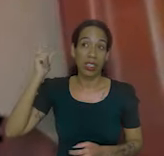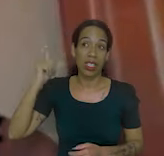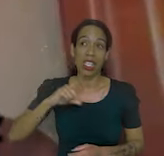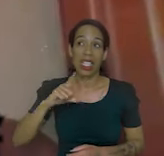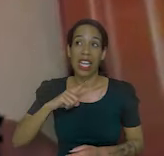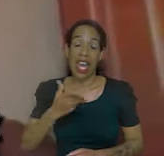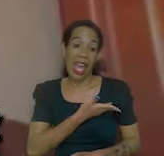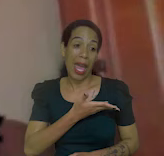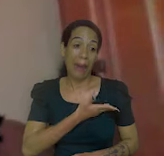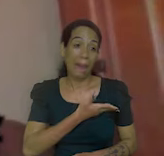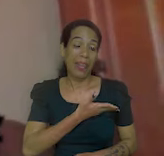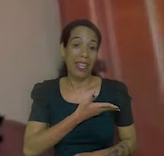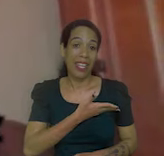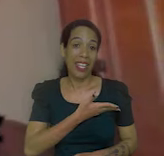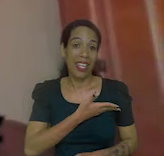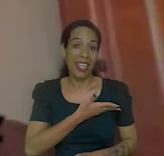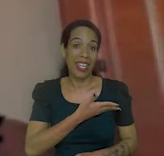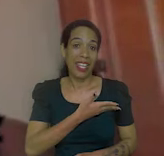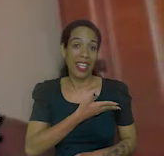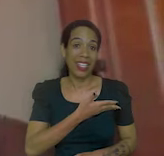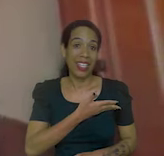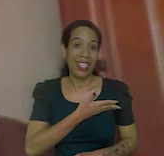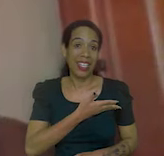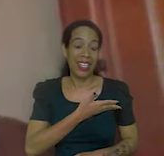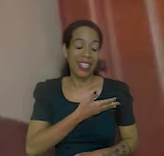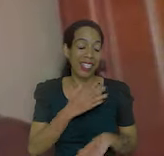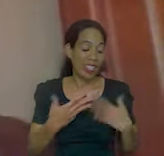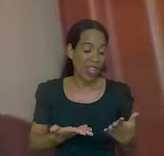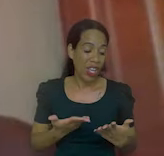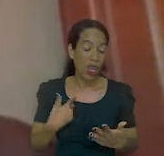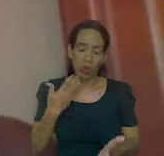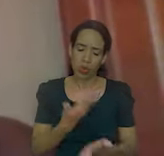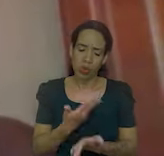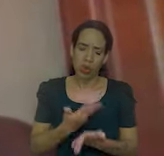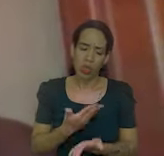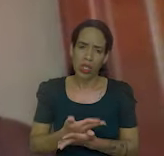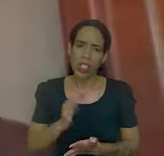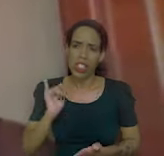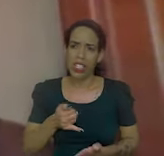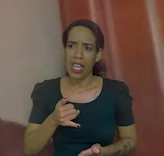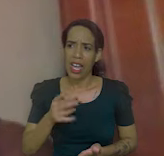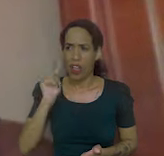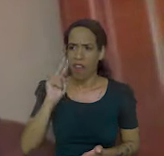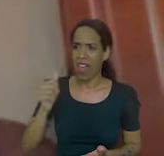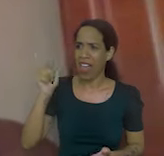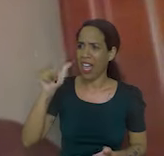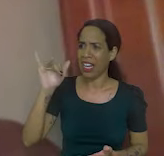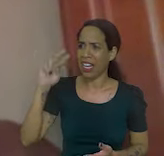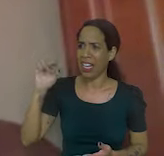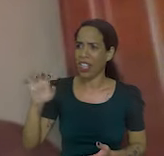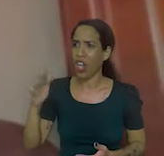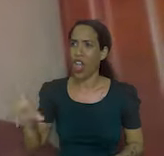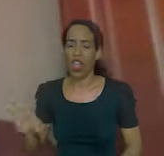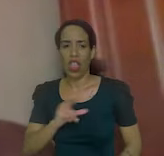gente tem uma amiga em comum. A gente tem uma grande amiga em comum. Então, assim, quando eu estudava, eu já me espelhava na Aline. Eu falava